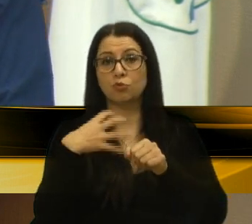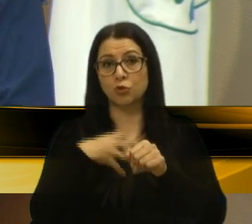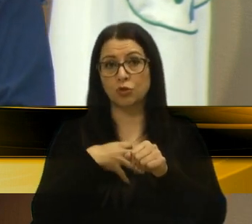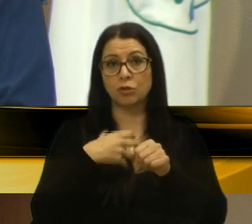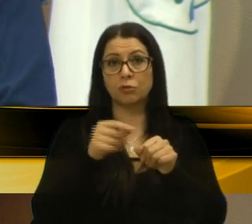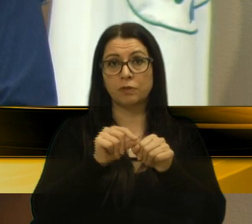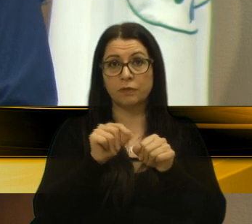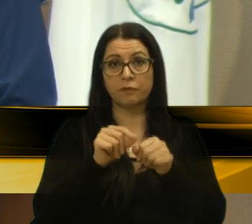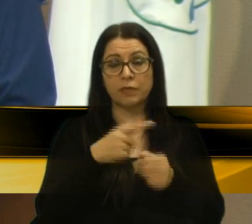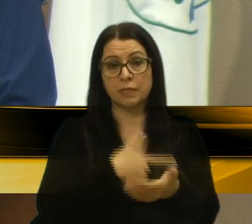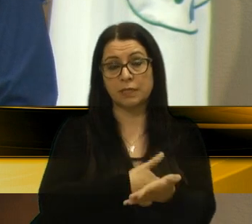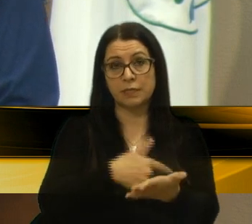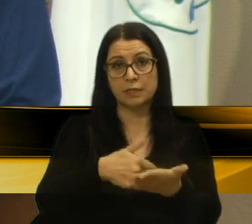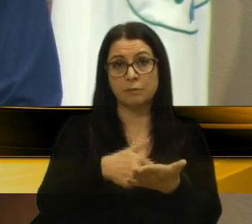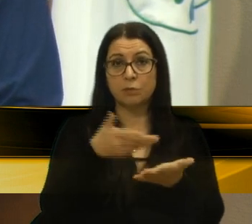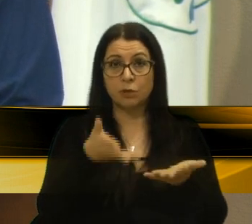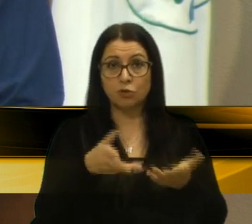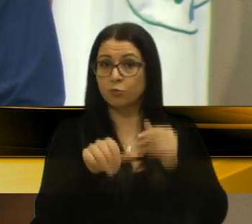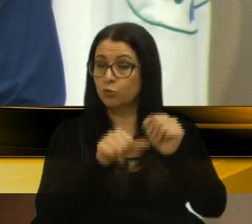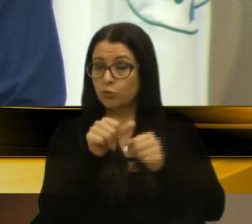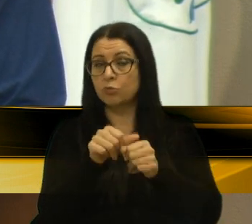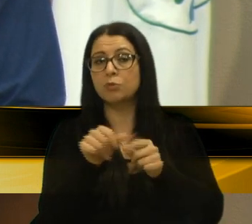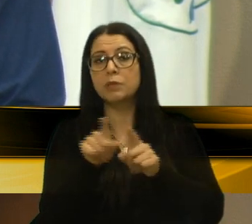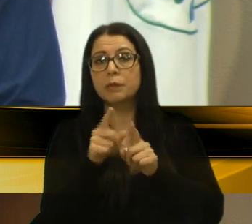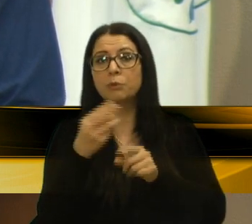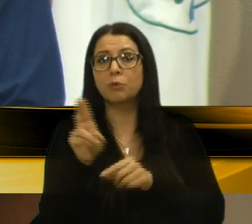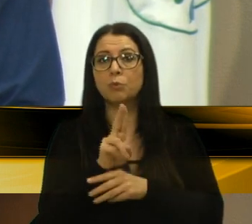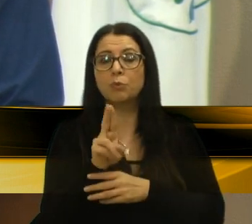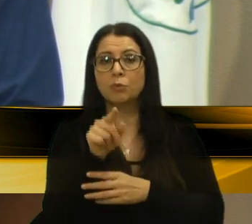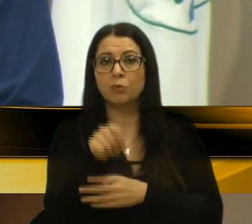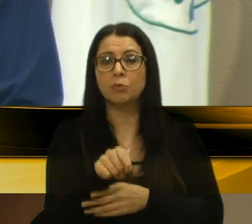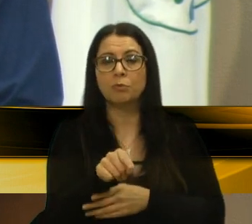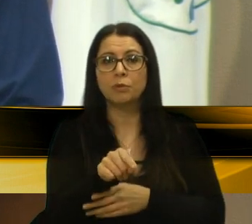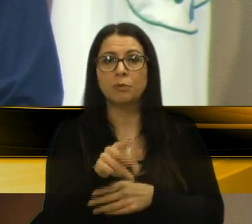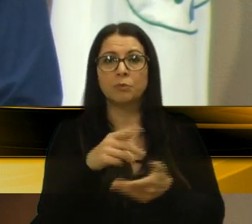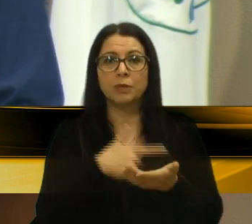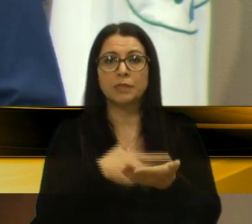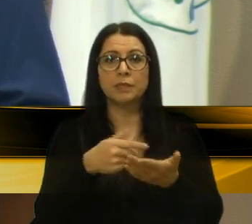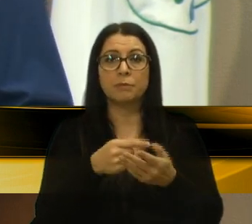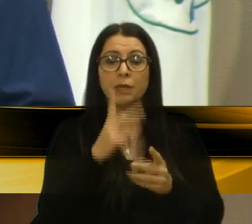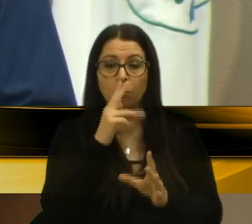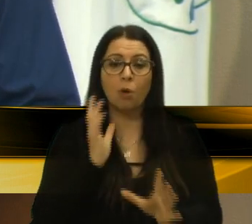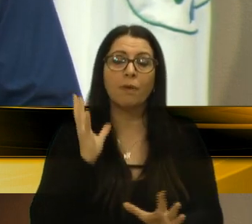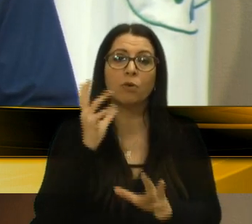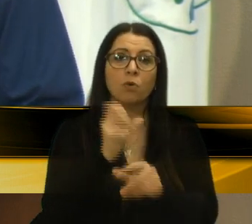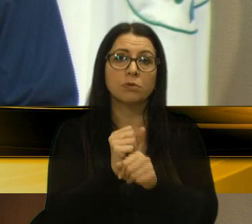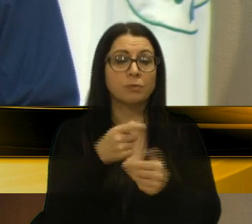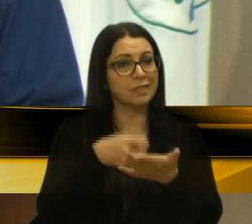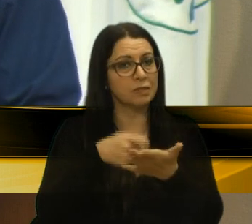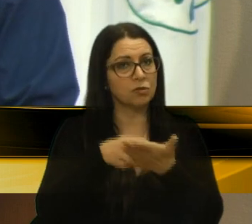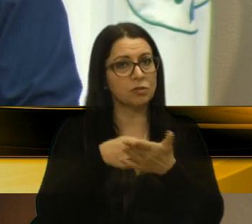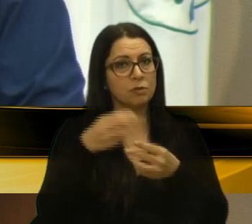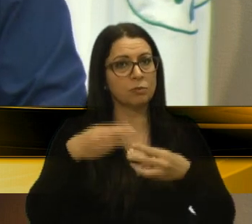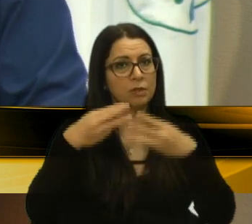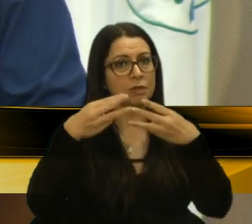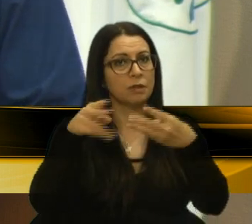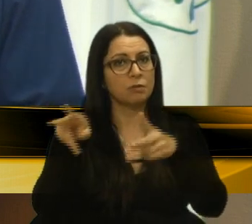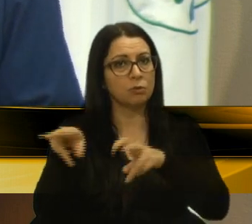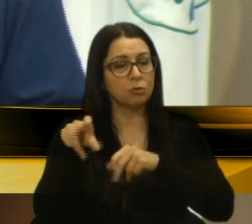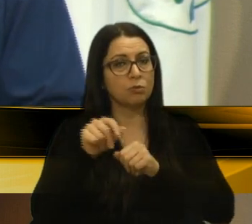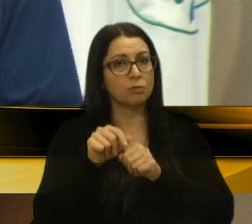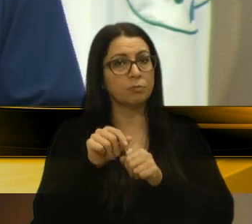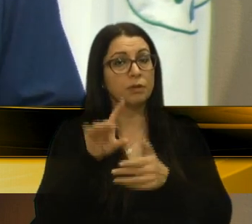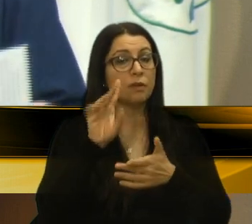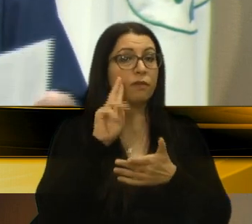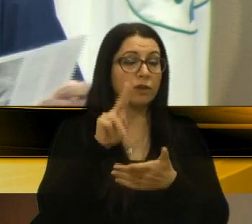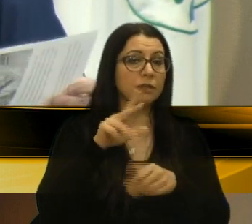era realizado o exame e é hoje. Como é denominado o exame conclusivo exigido pelo Ministério da Agricultura para a